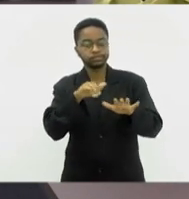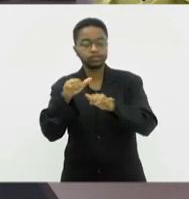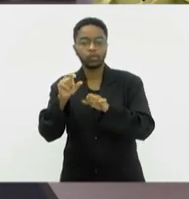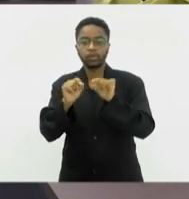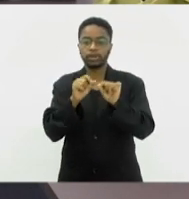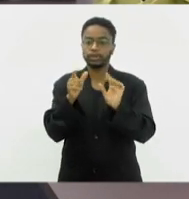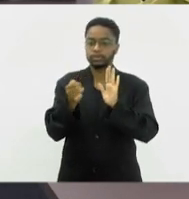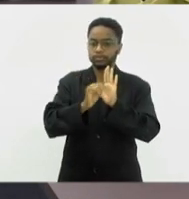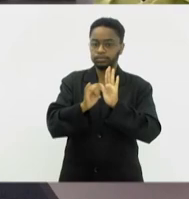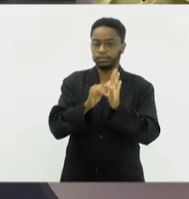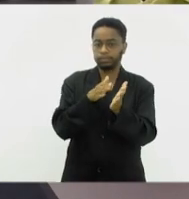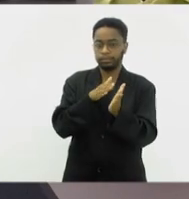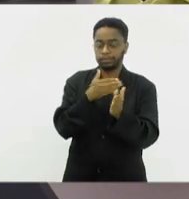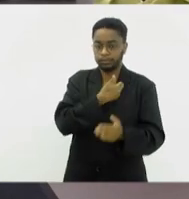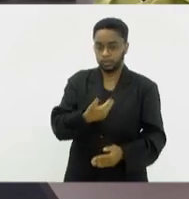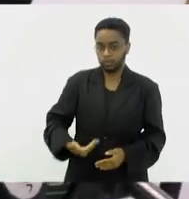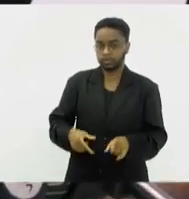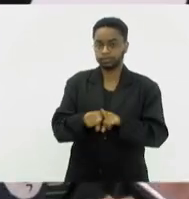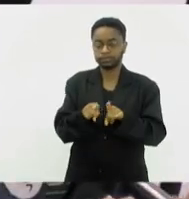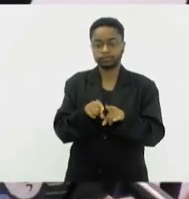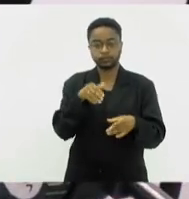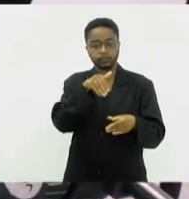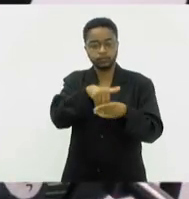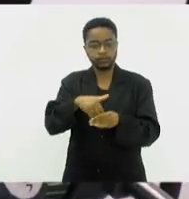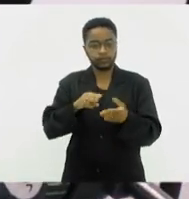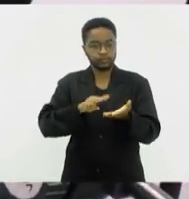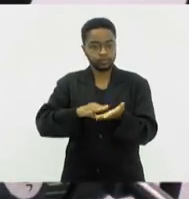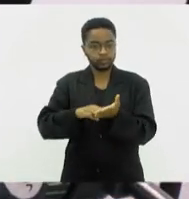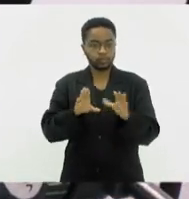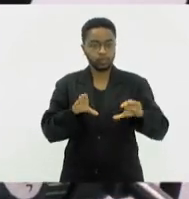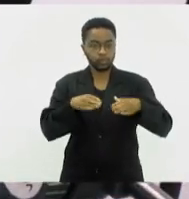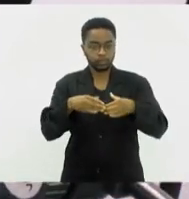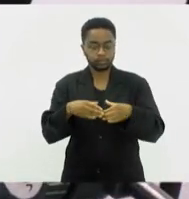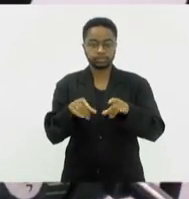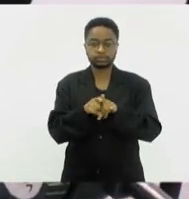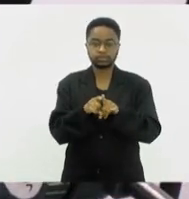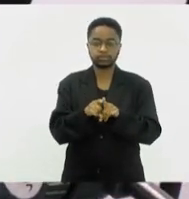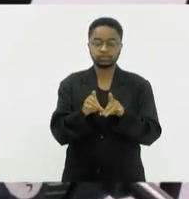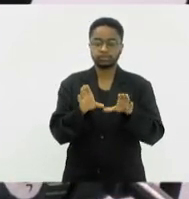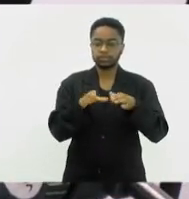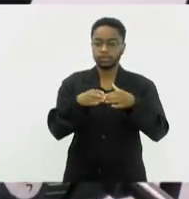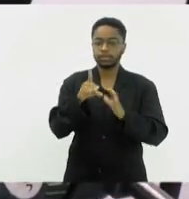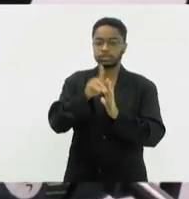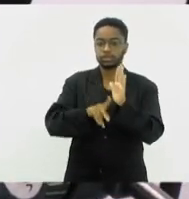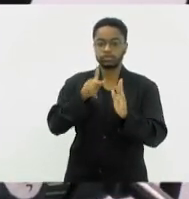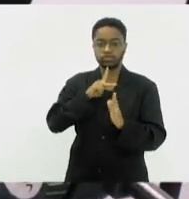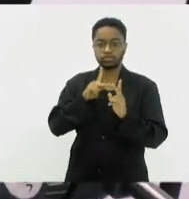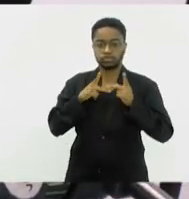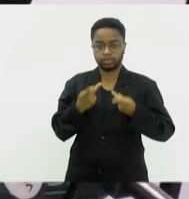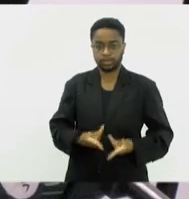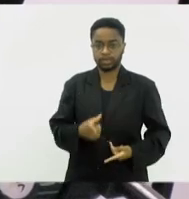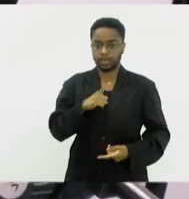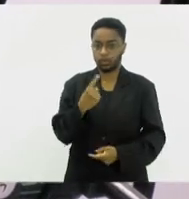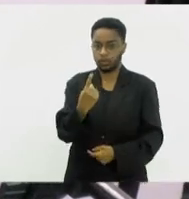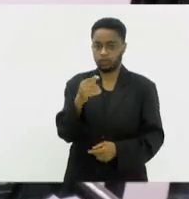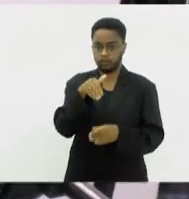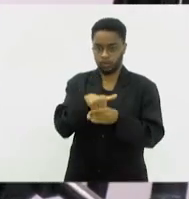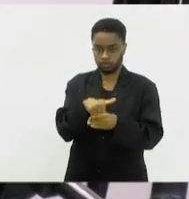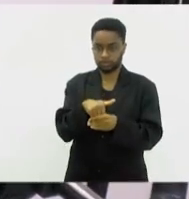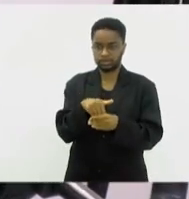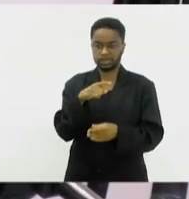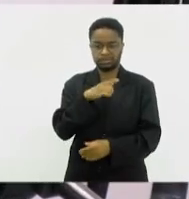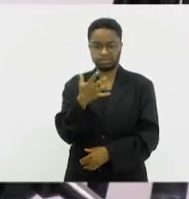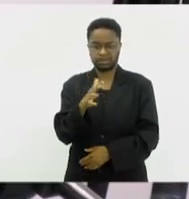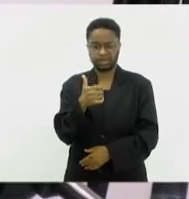público, de votação pelos membros do comitê. A Comissão de Direitos Humanos tem um voto dentre... São cerca